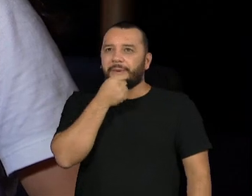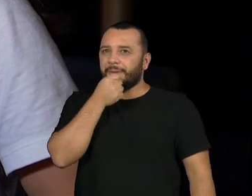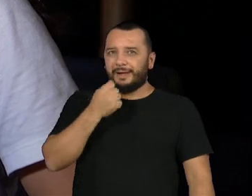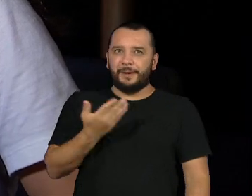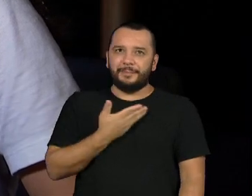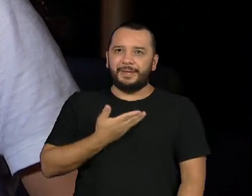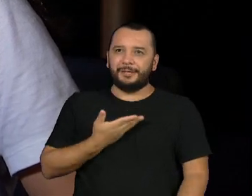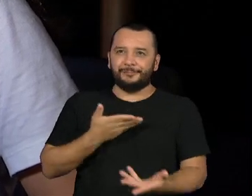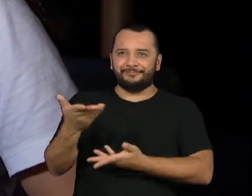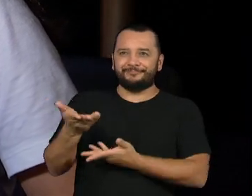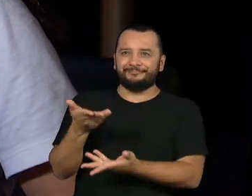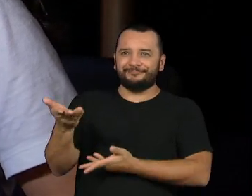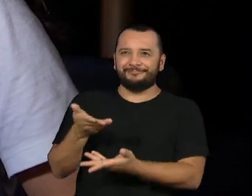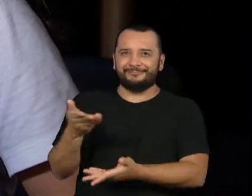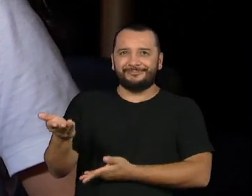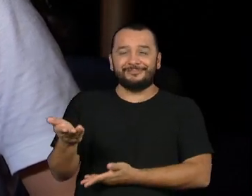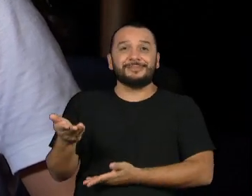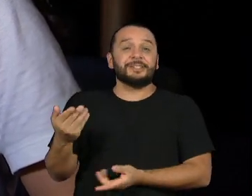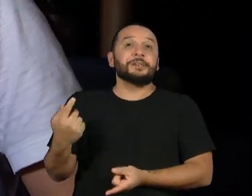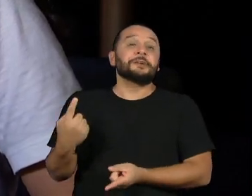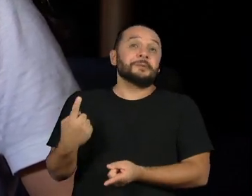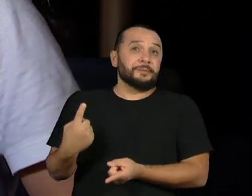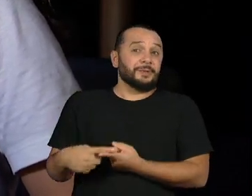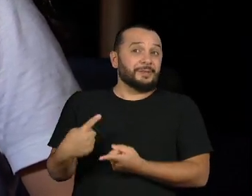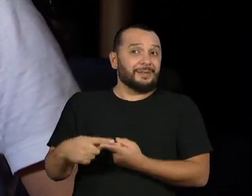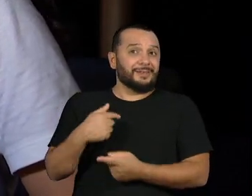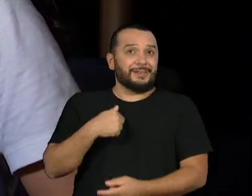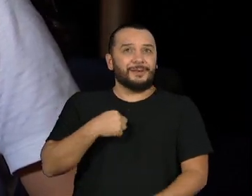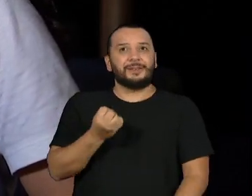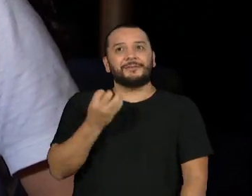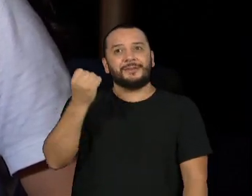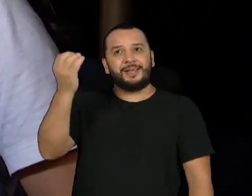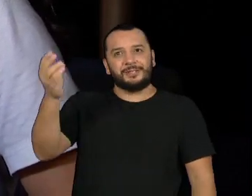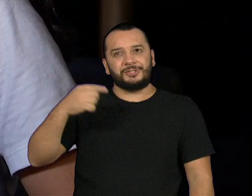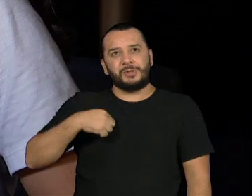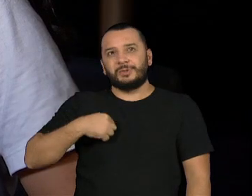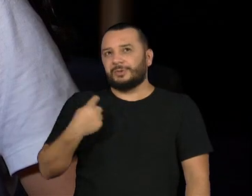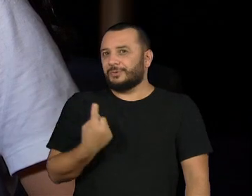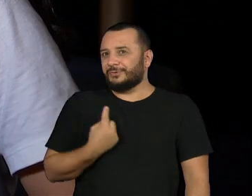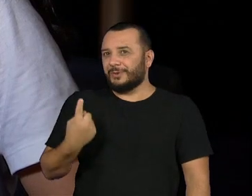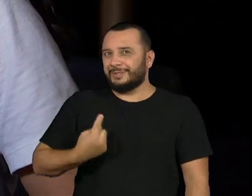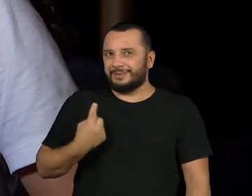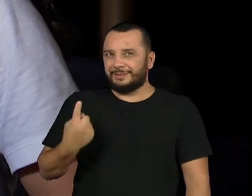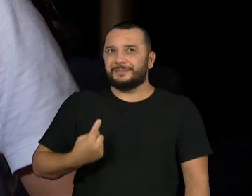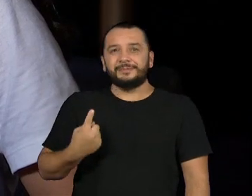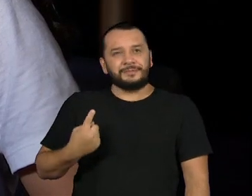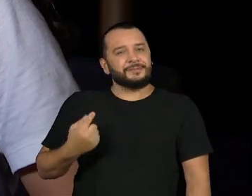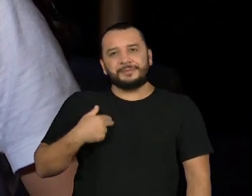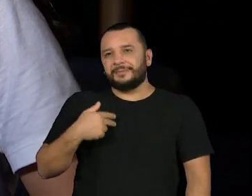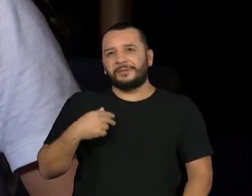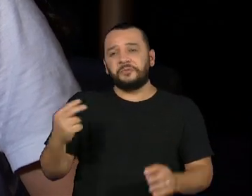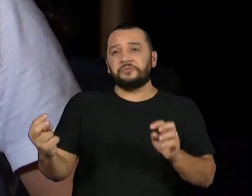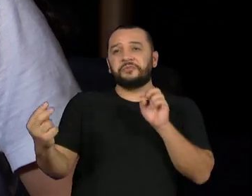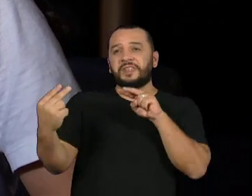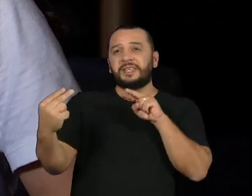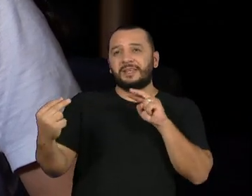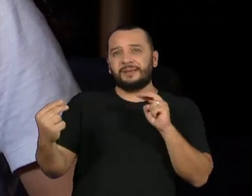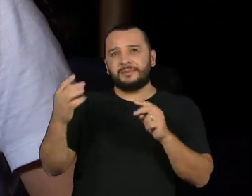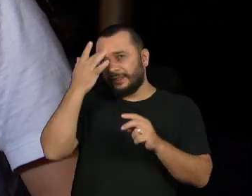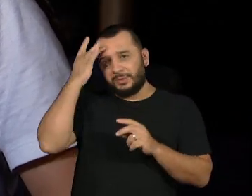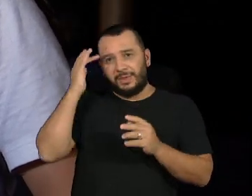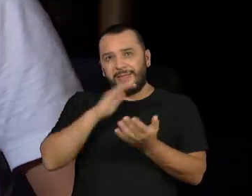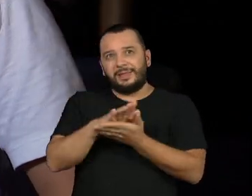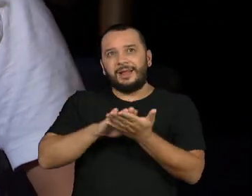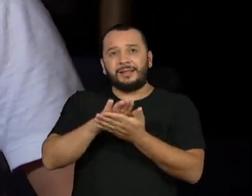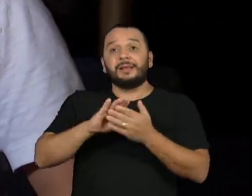amigos, assim. É incrível, porque ao longo da viagem eu estava muito só, né, e não via ninguém. E ao chegar, descobri que